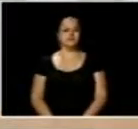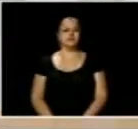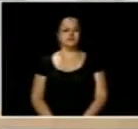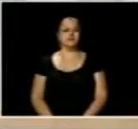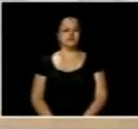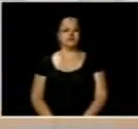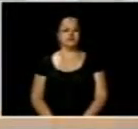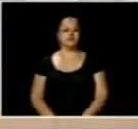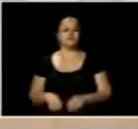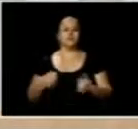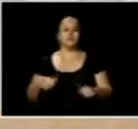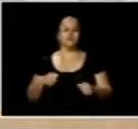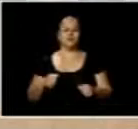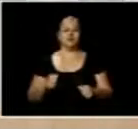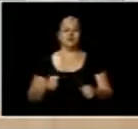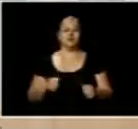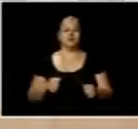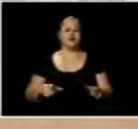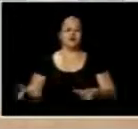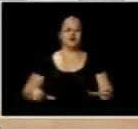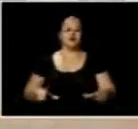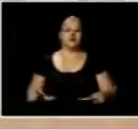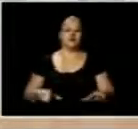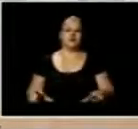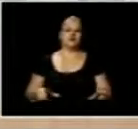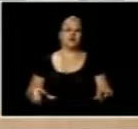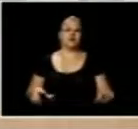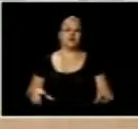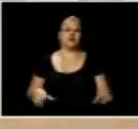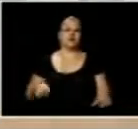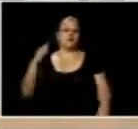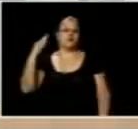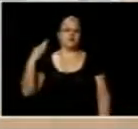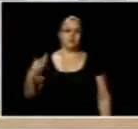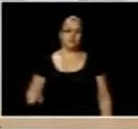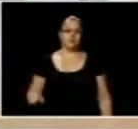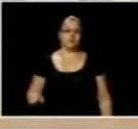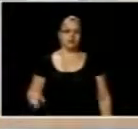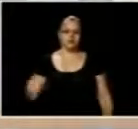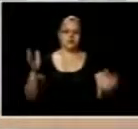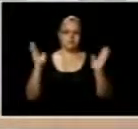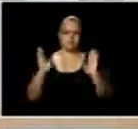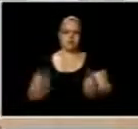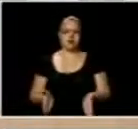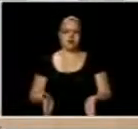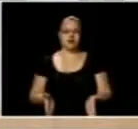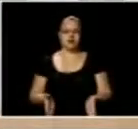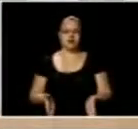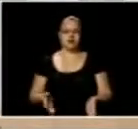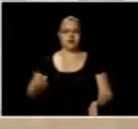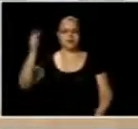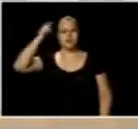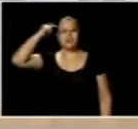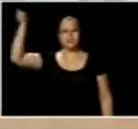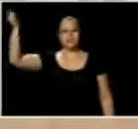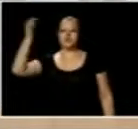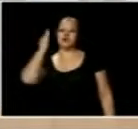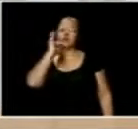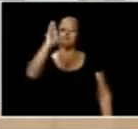passagem. É trabalhar com perspectiva do presente, mas com perspectiva de futuro.